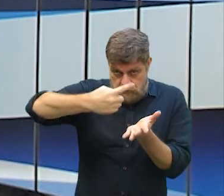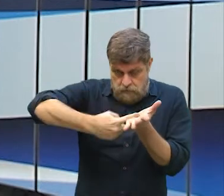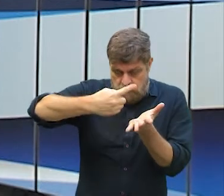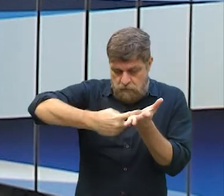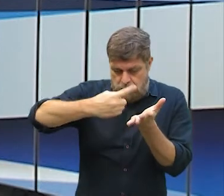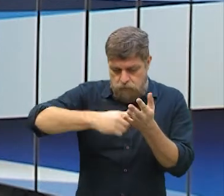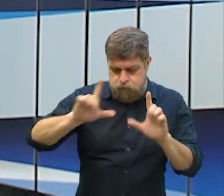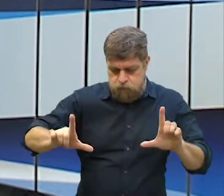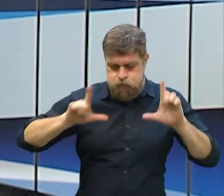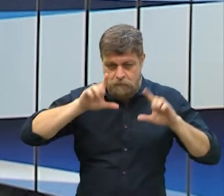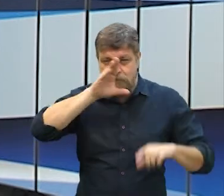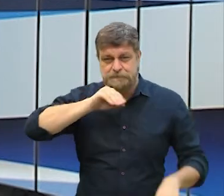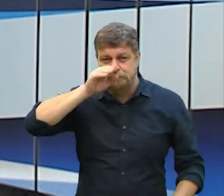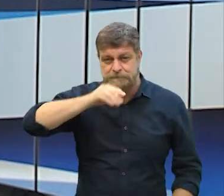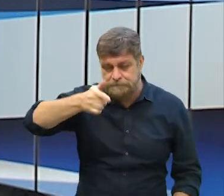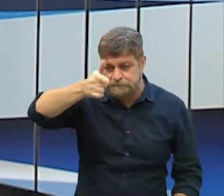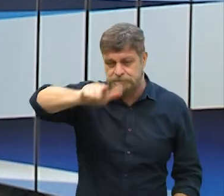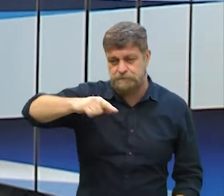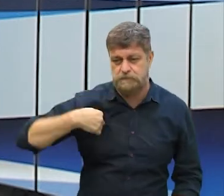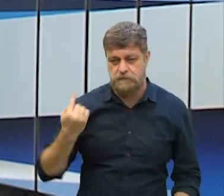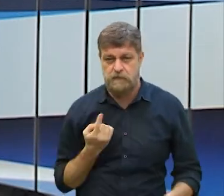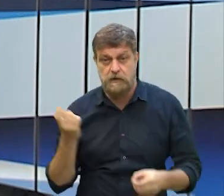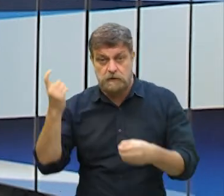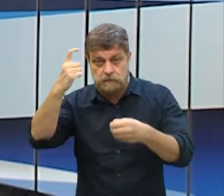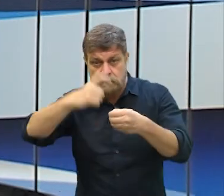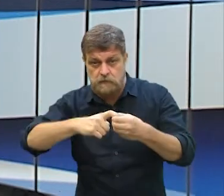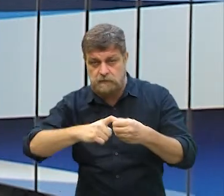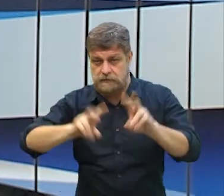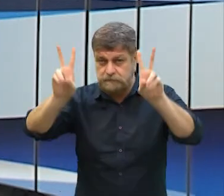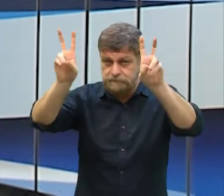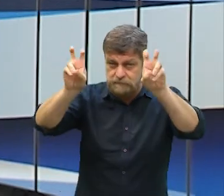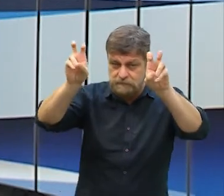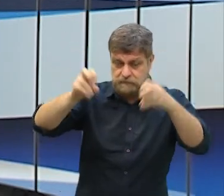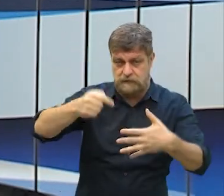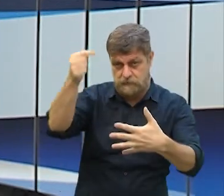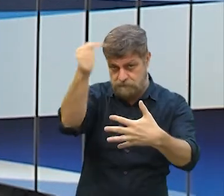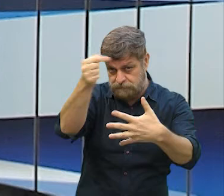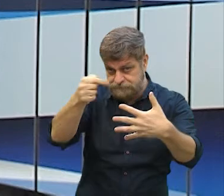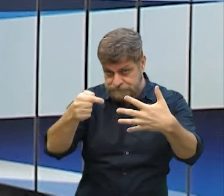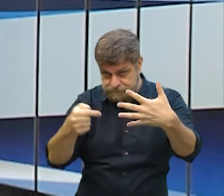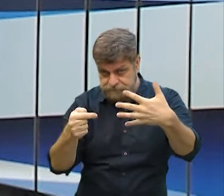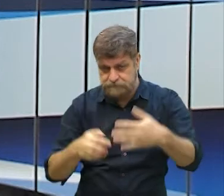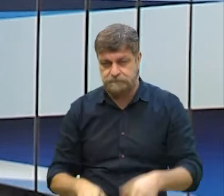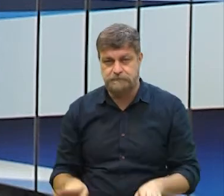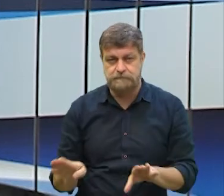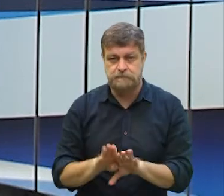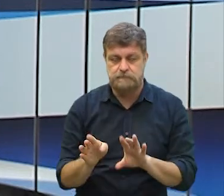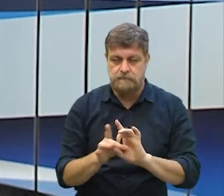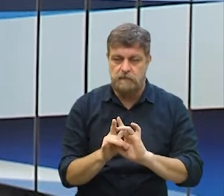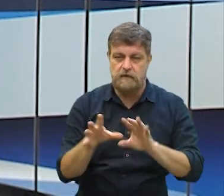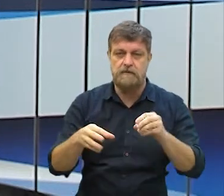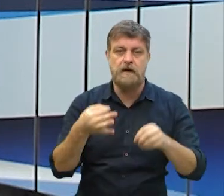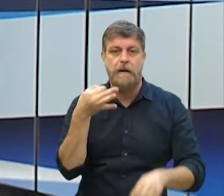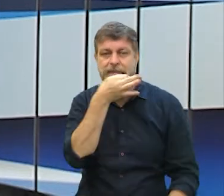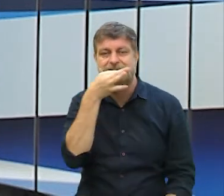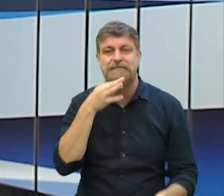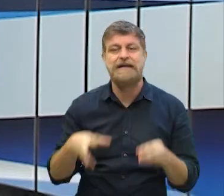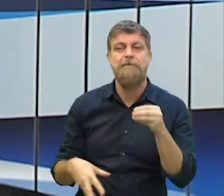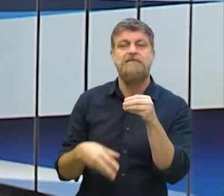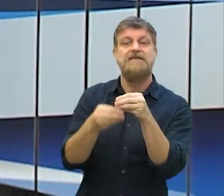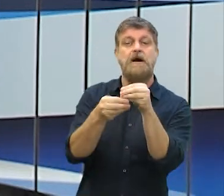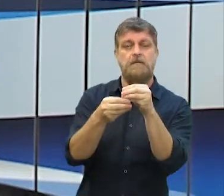convite aqui para uma próxima oportunidade para a gente poder voltar a falar sobre esse e outros assuntos, e fica aberto aí para